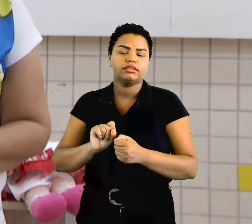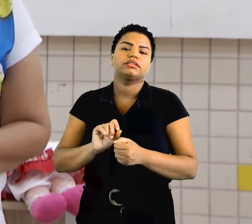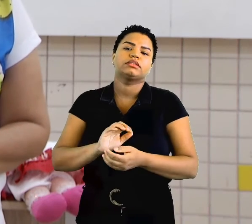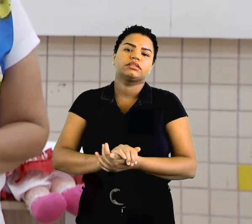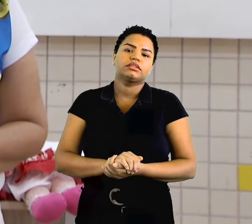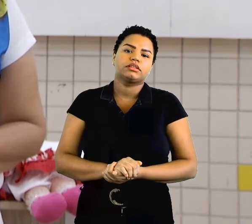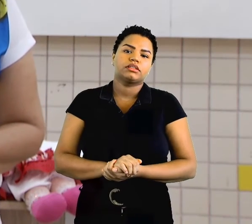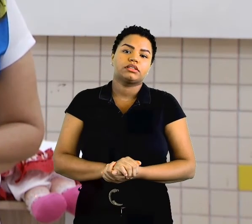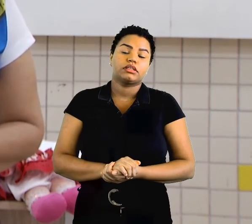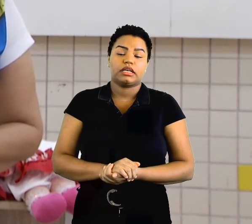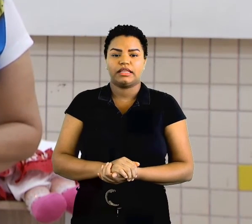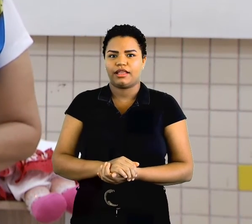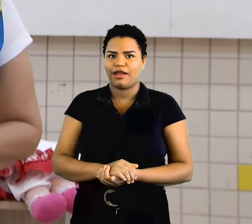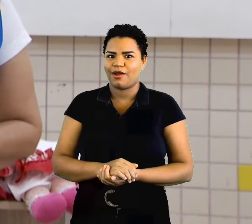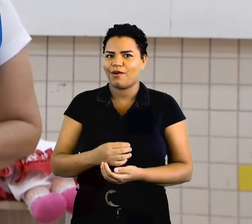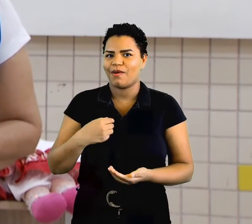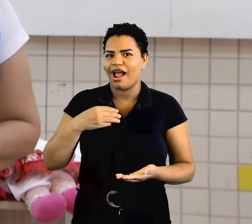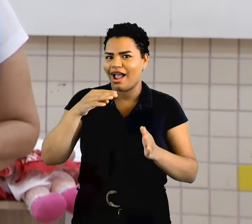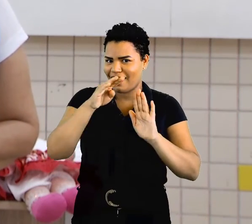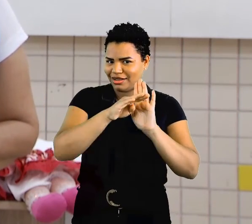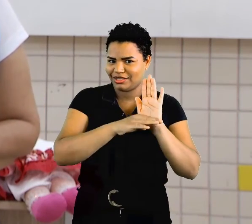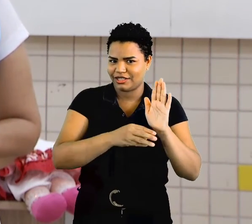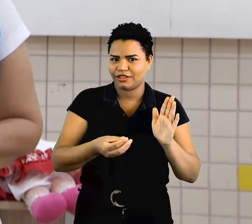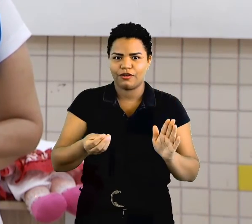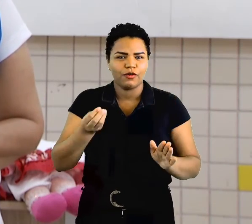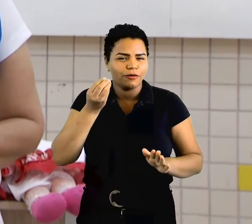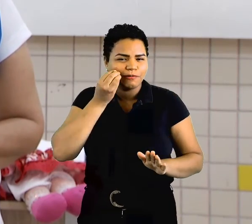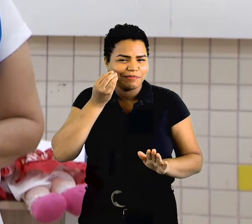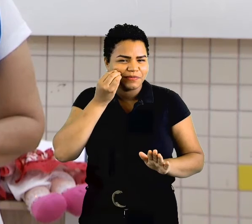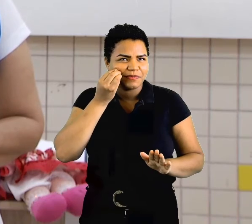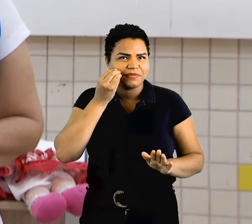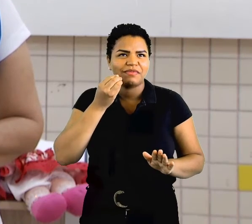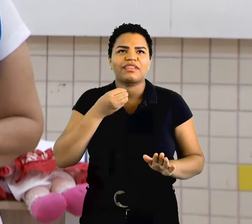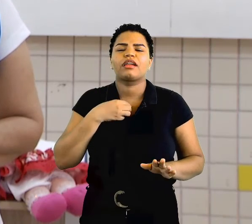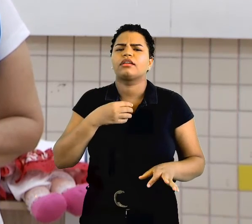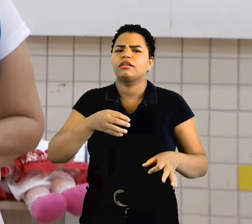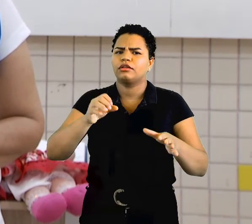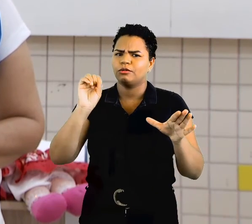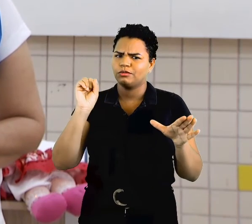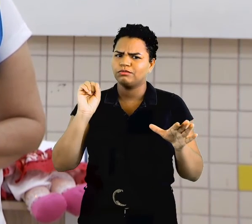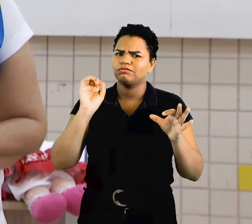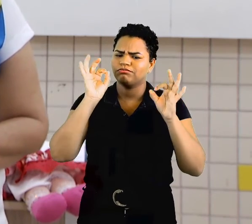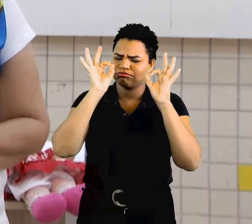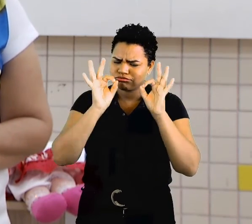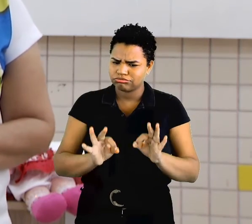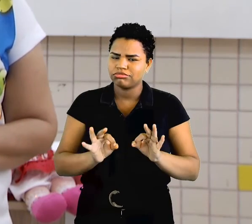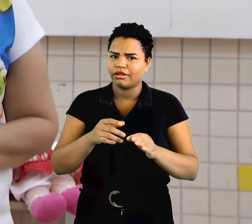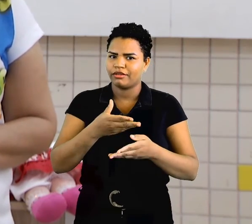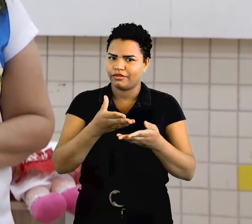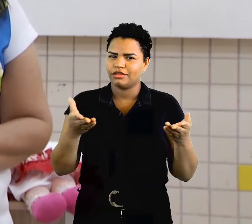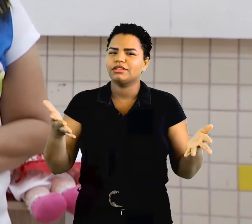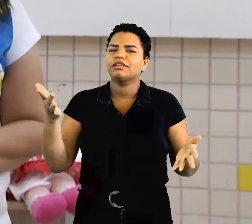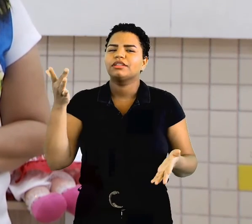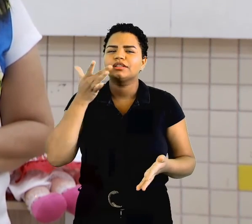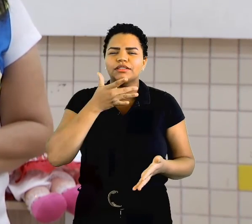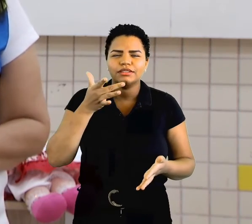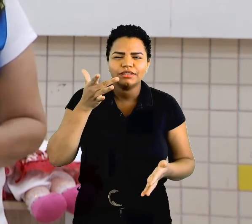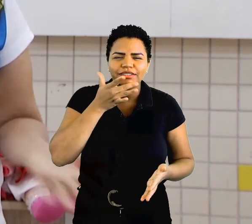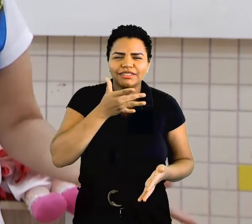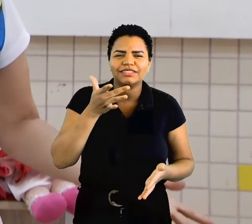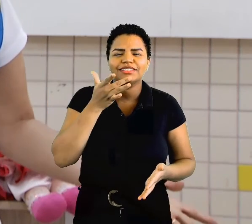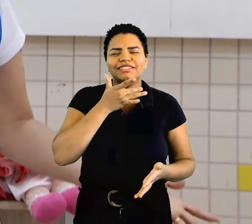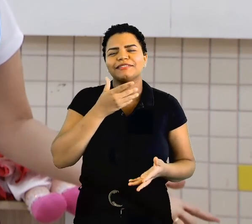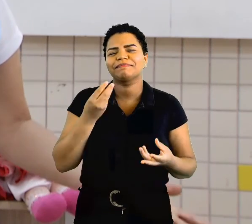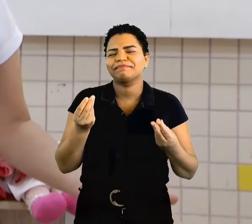vou experimentar aqui agora, mas eu garanto para vocês que vai estar uma delícia, vai estar gostoso. O pessoal da produção